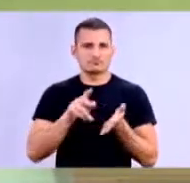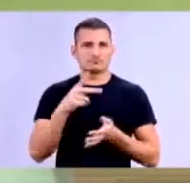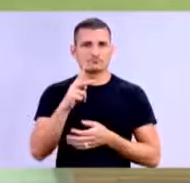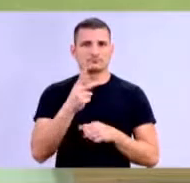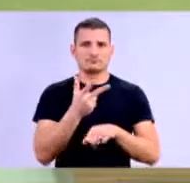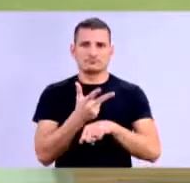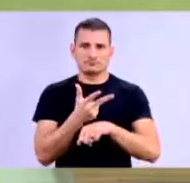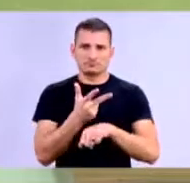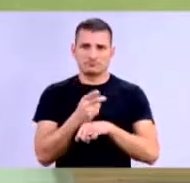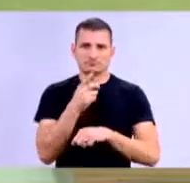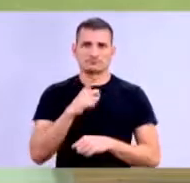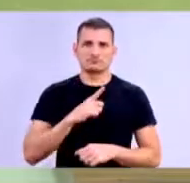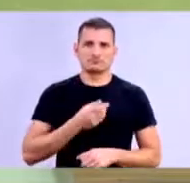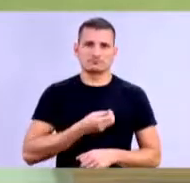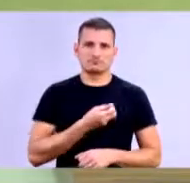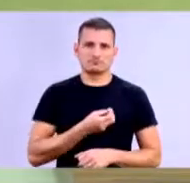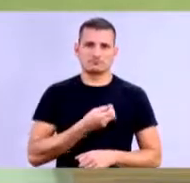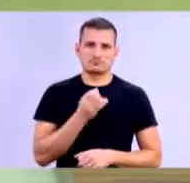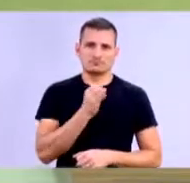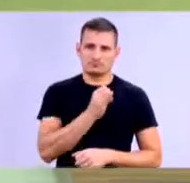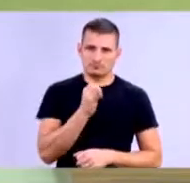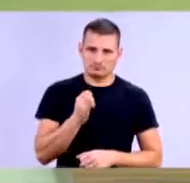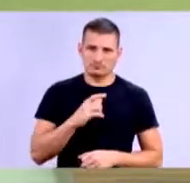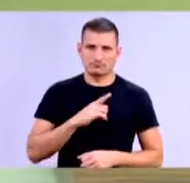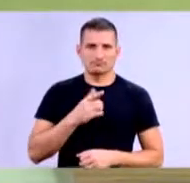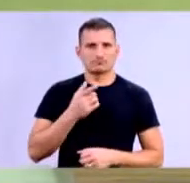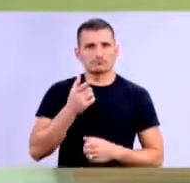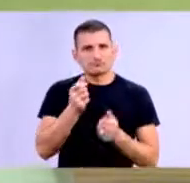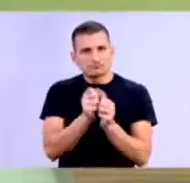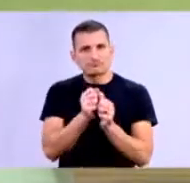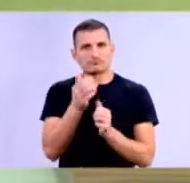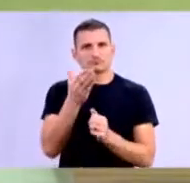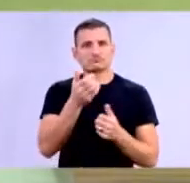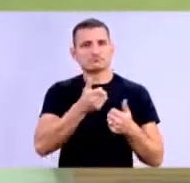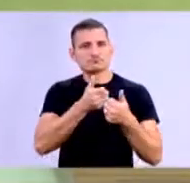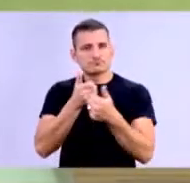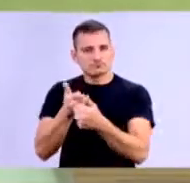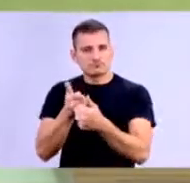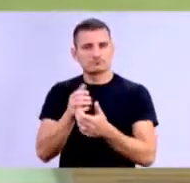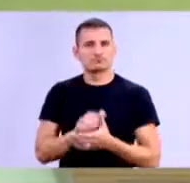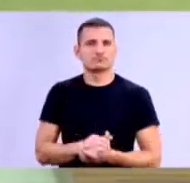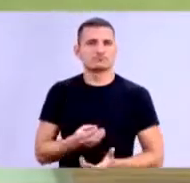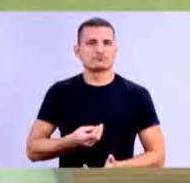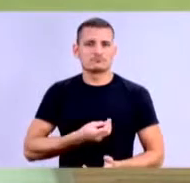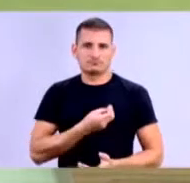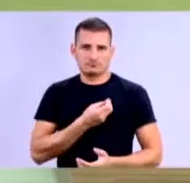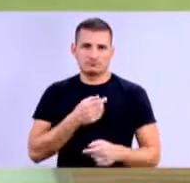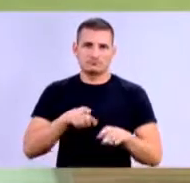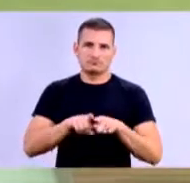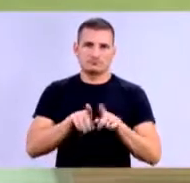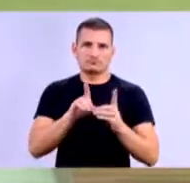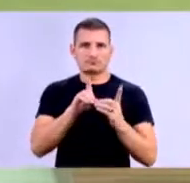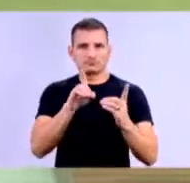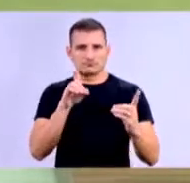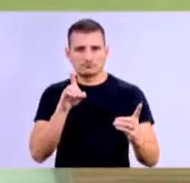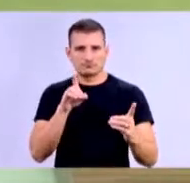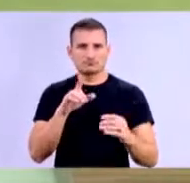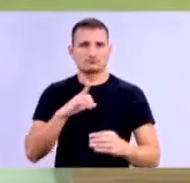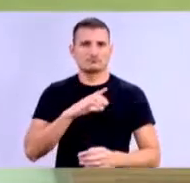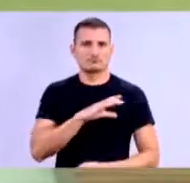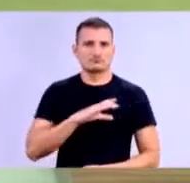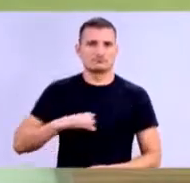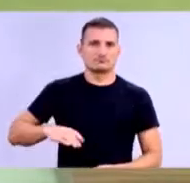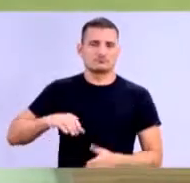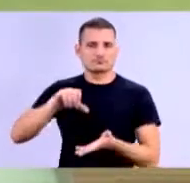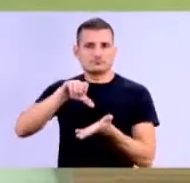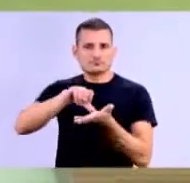tem a presença dos tutores que estão aí te acompanhando, tanto presencial como à distância, e tem os coordenadores